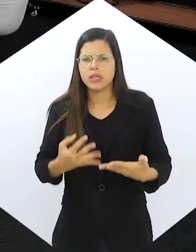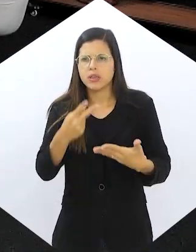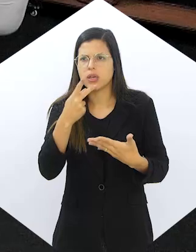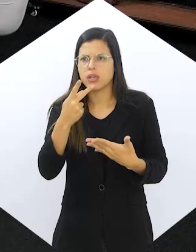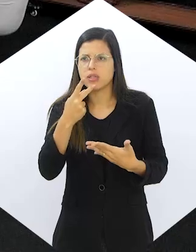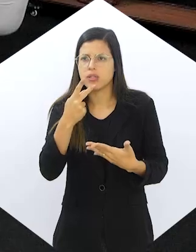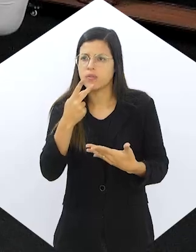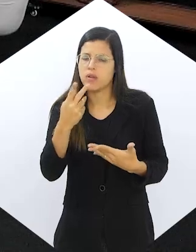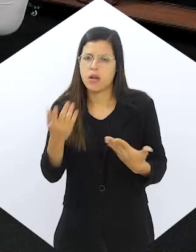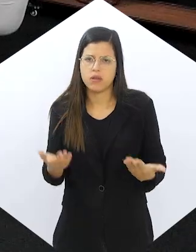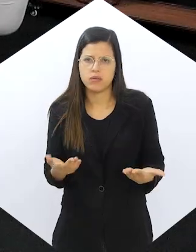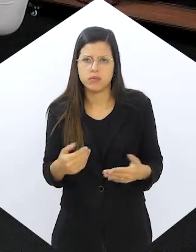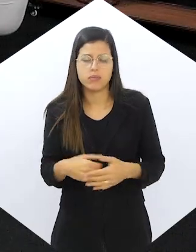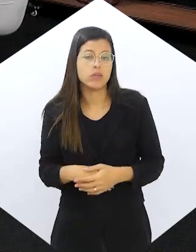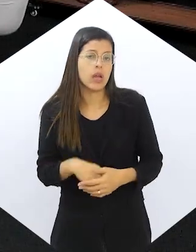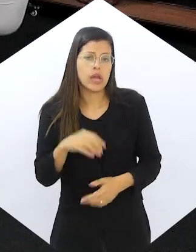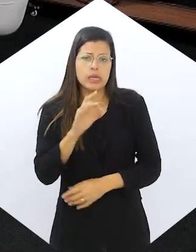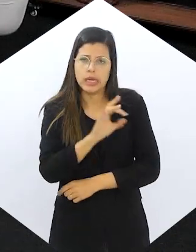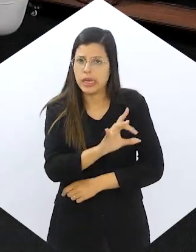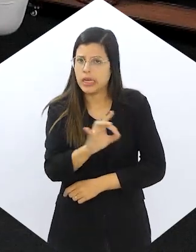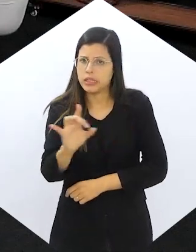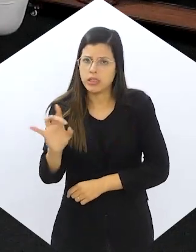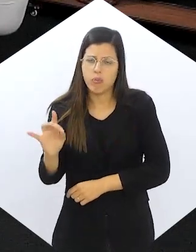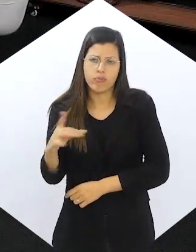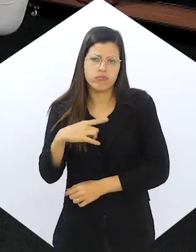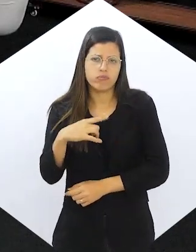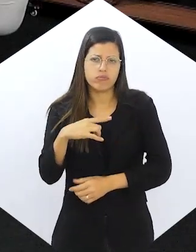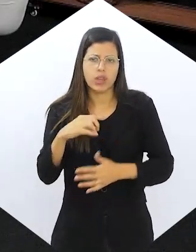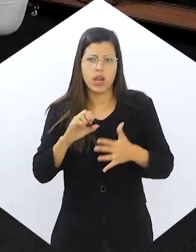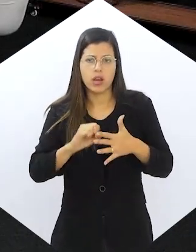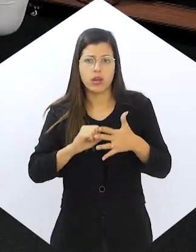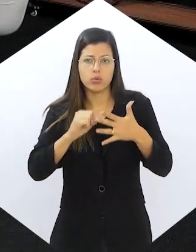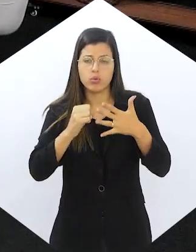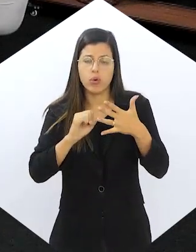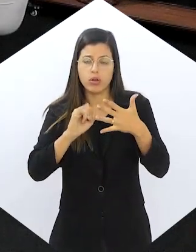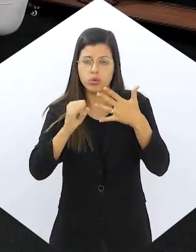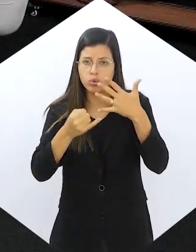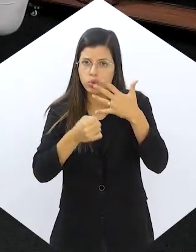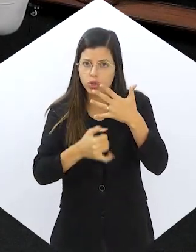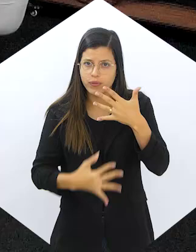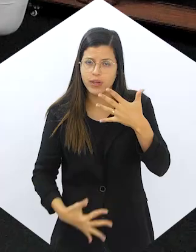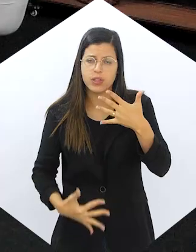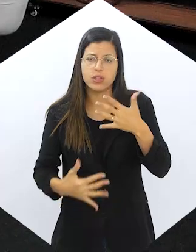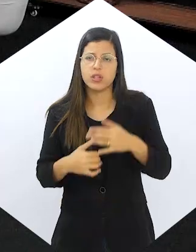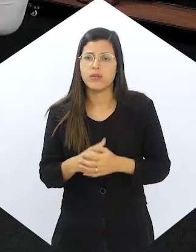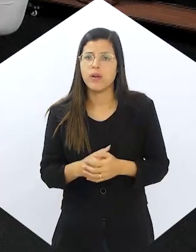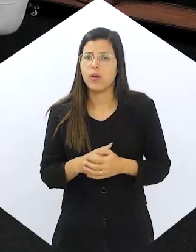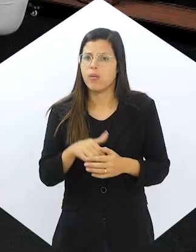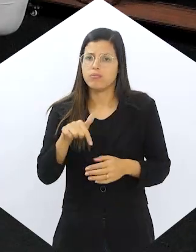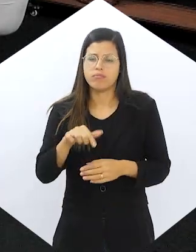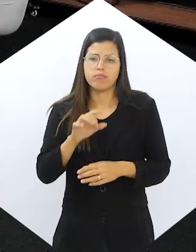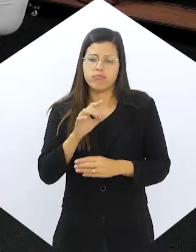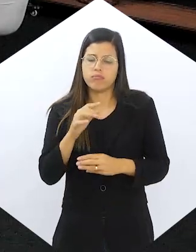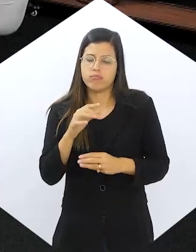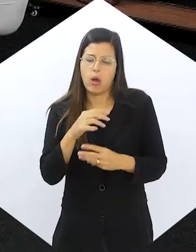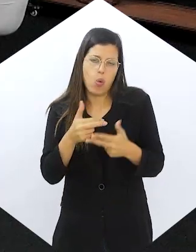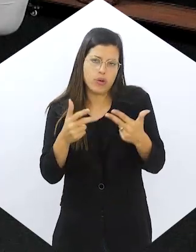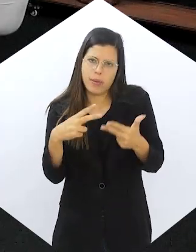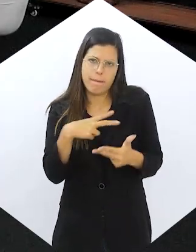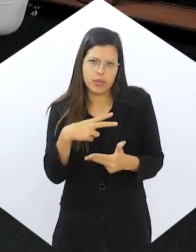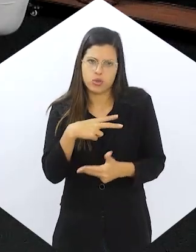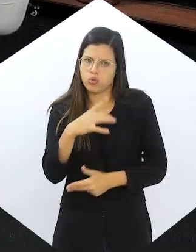um animal de suporte emocional? Aí cada um busca a sua justificativa. É uma coisa assim que aí é muito particular de cada